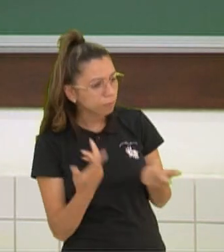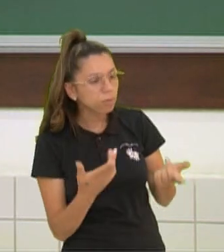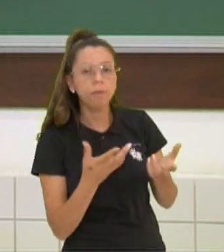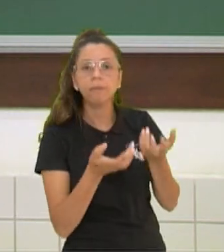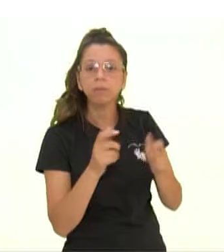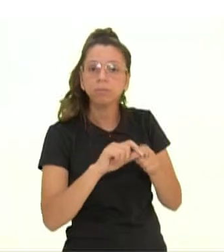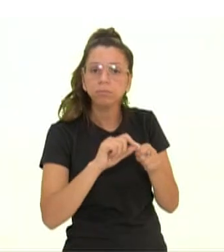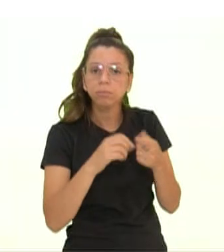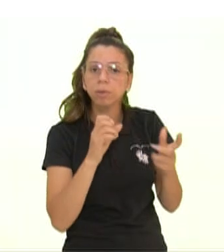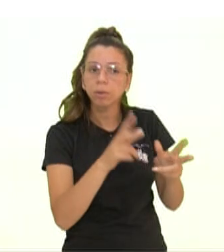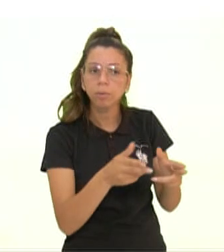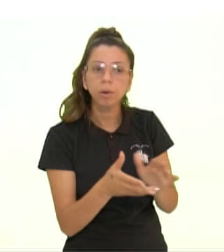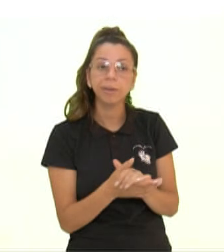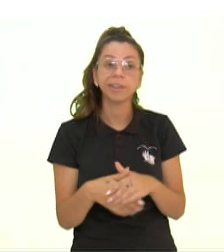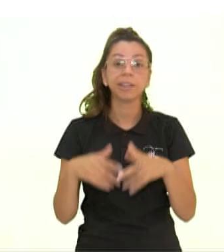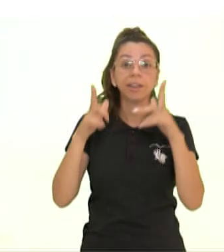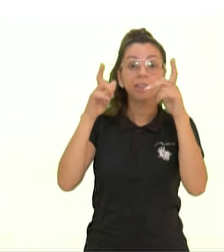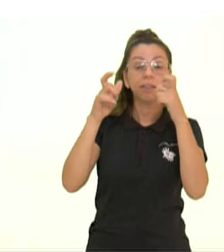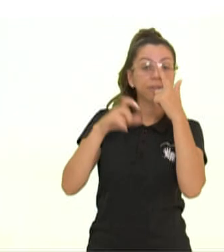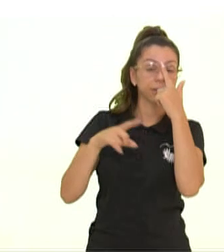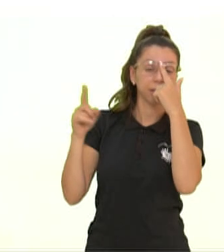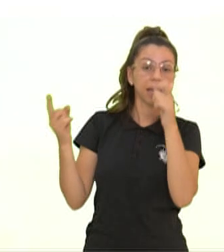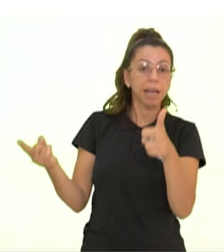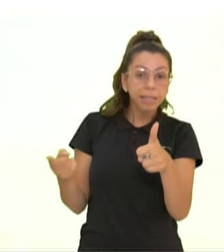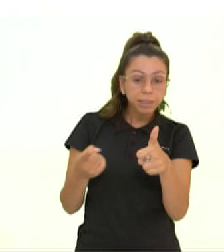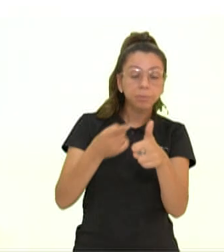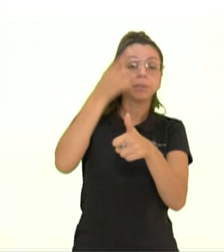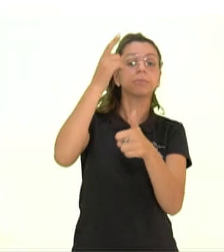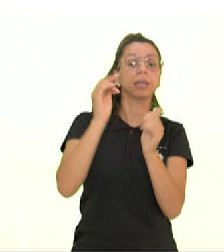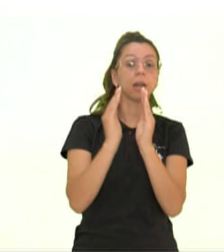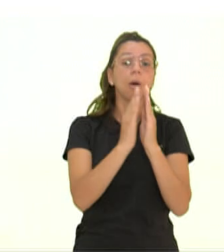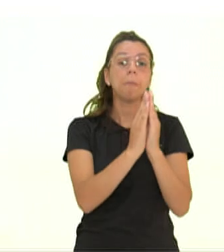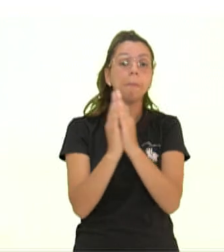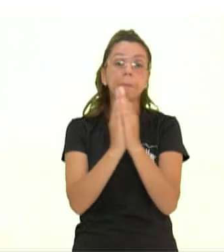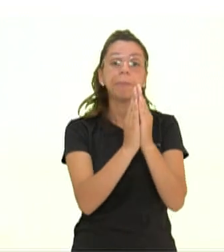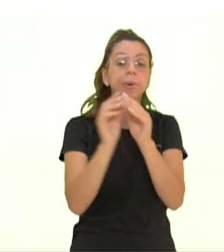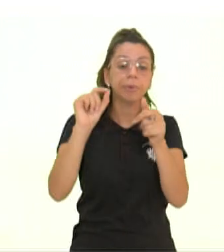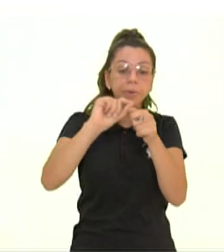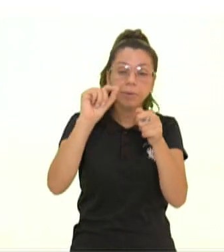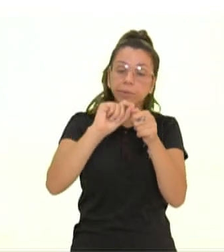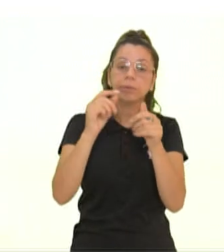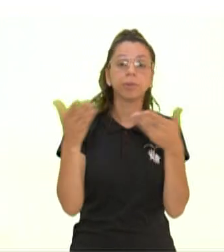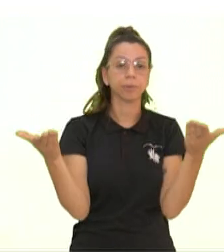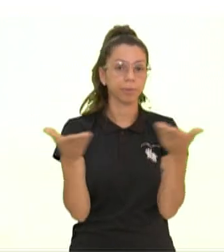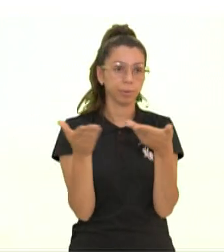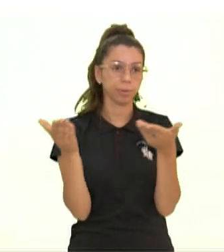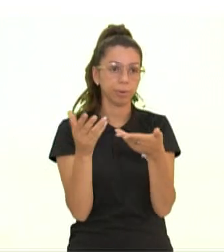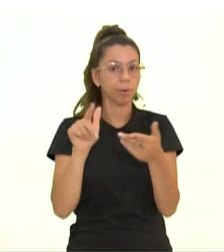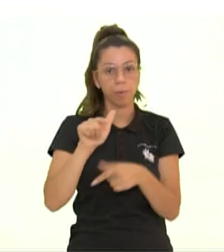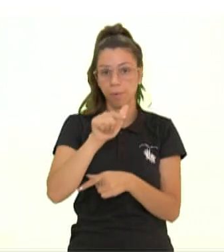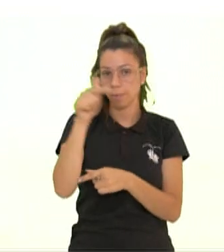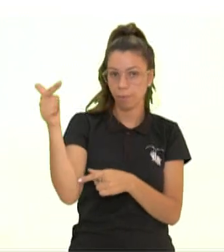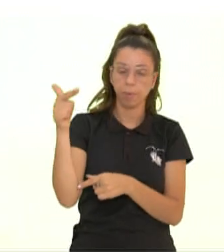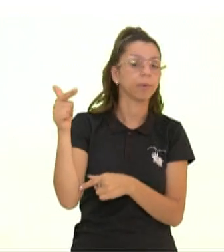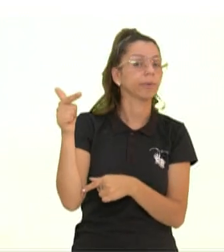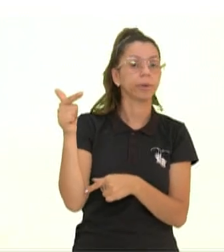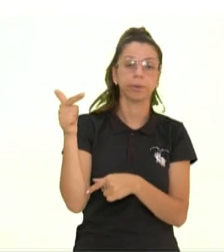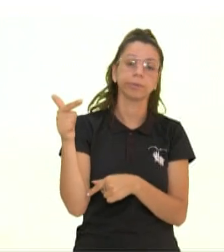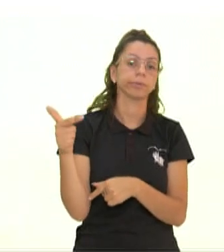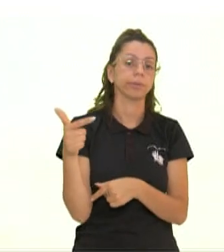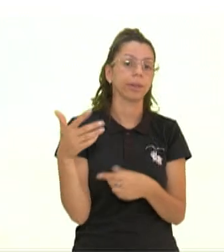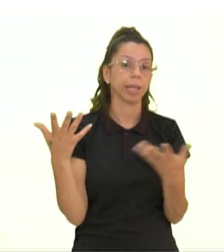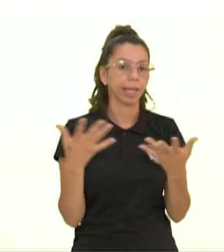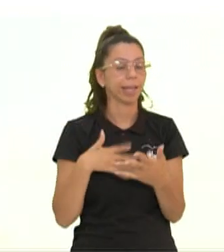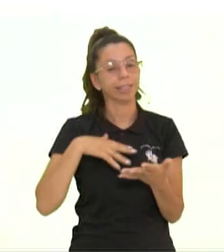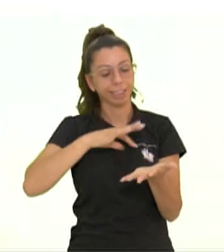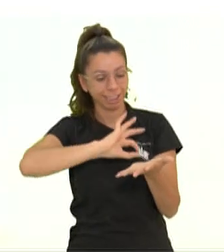Essa foto aqui, ó, é histórica, porque é uma das primeiras bonecas que a Lena fez. Hoje, se vocês olharem as outras bonecas dela, são muito